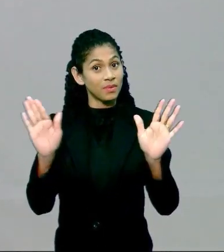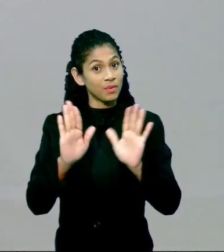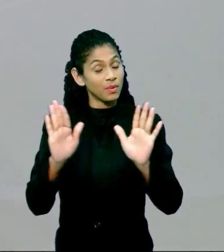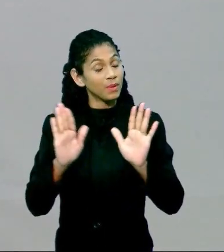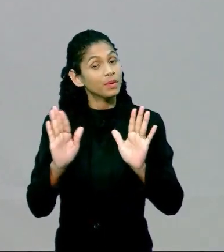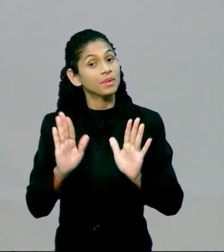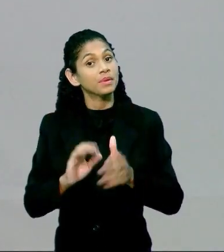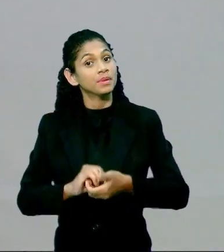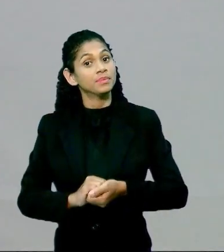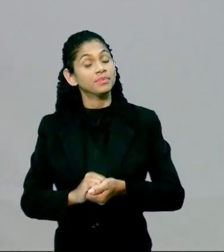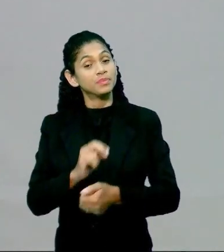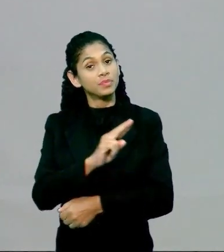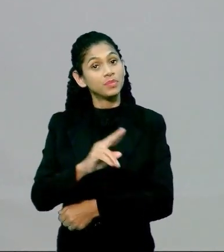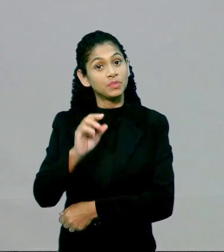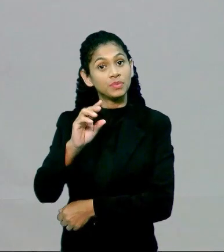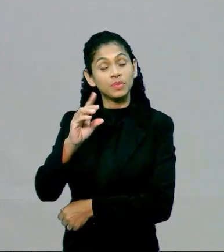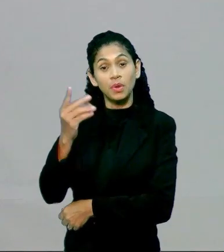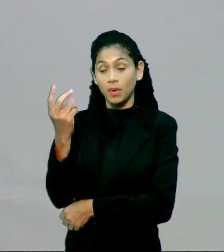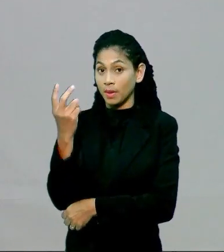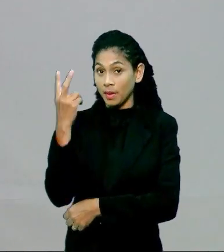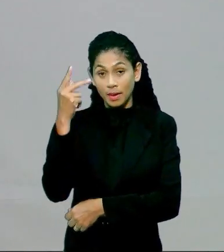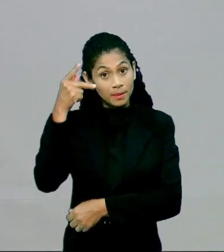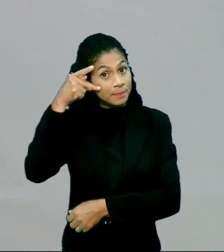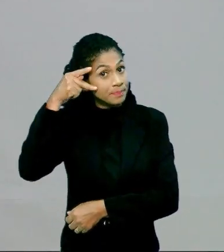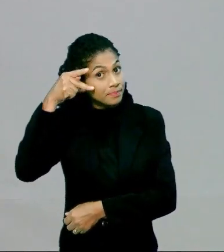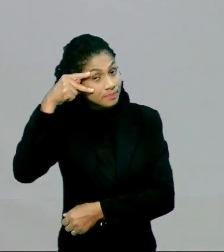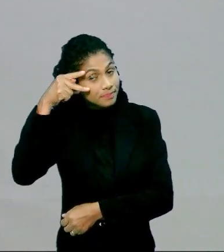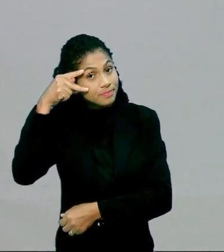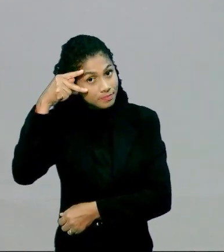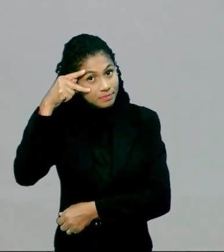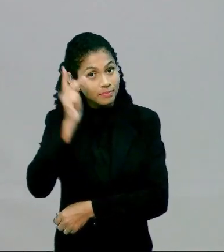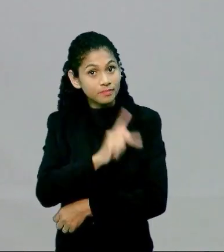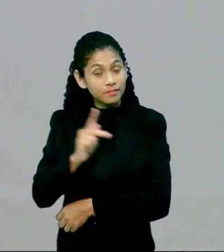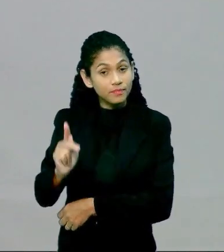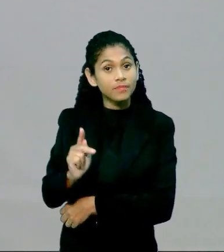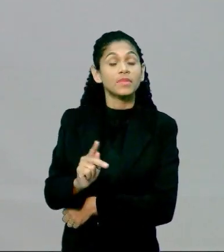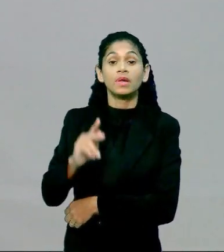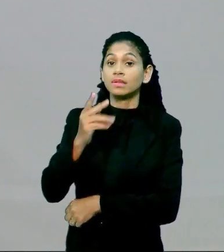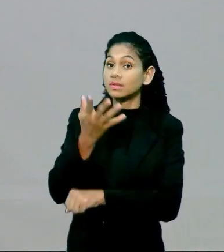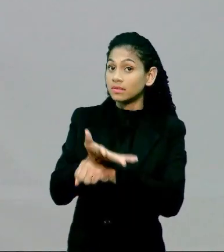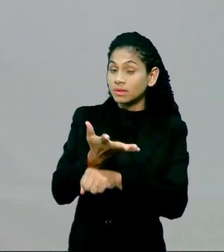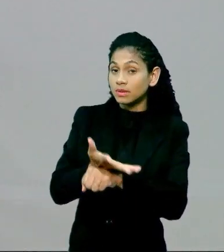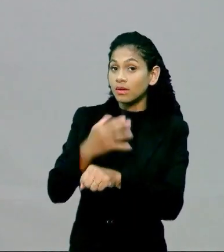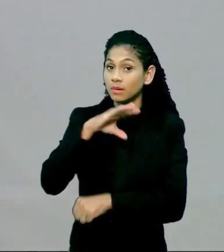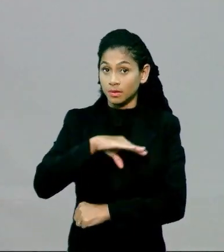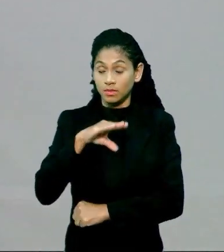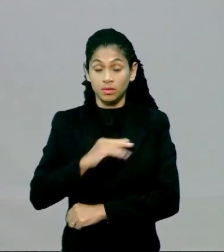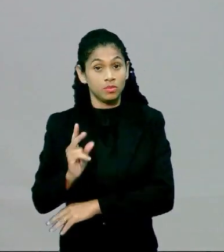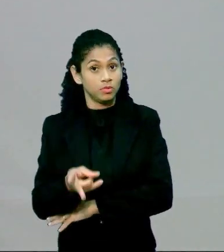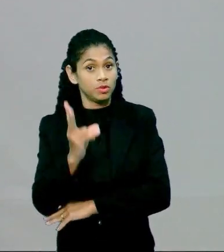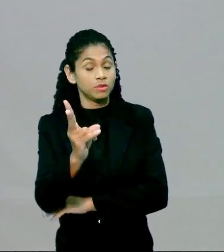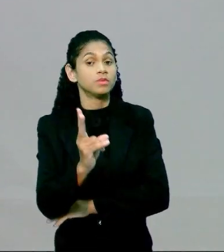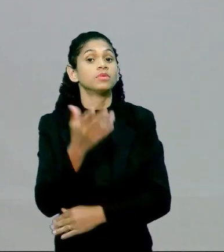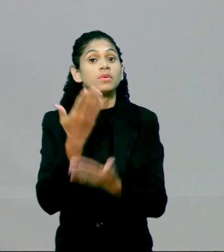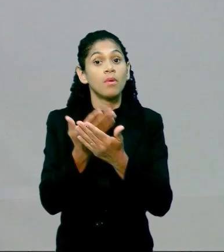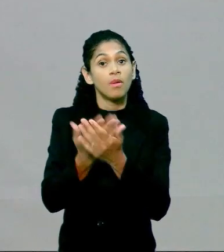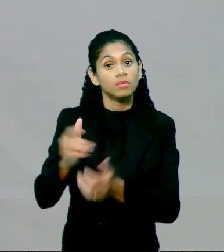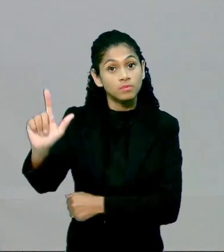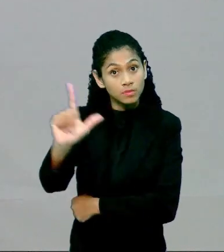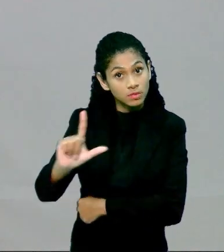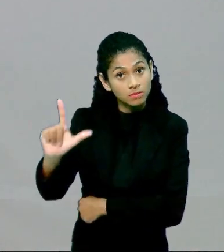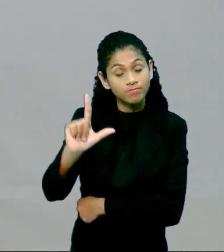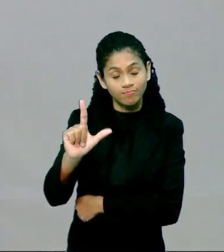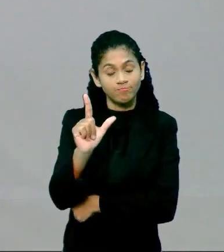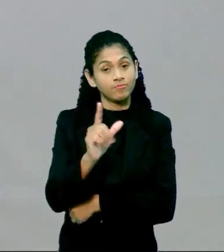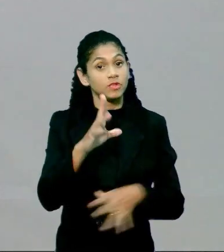Olá, pessoal. Meu nome é Daniela Ximenes, professora de língua portuguesa. Hoje continuaremos a aula de literatura e hoje eu